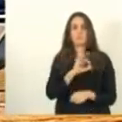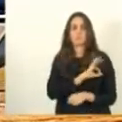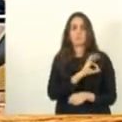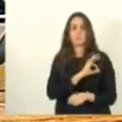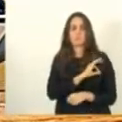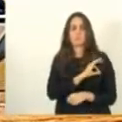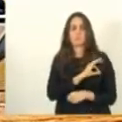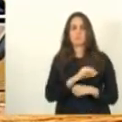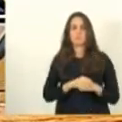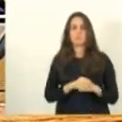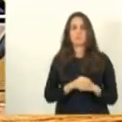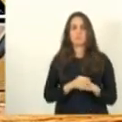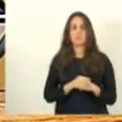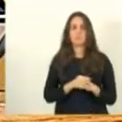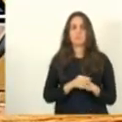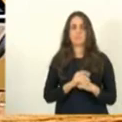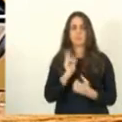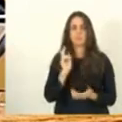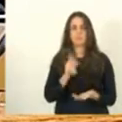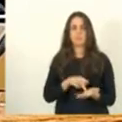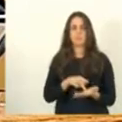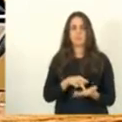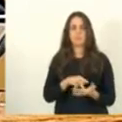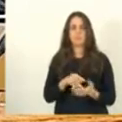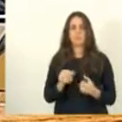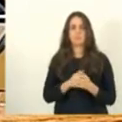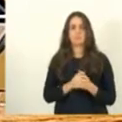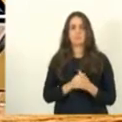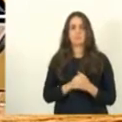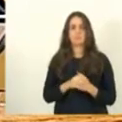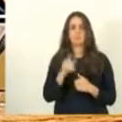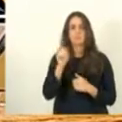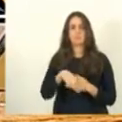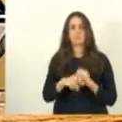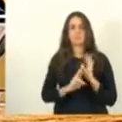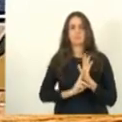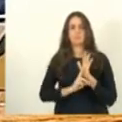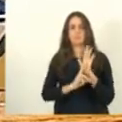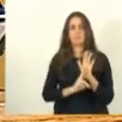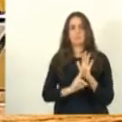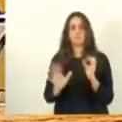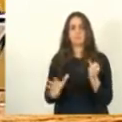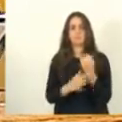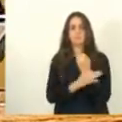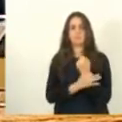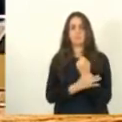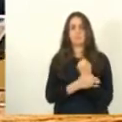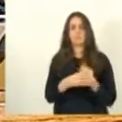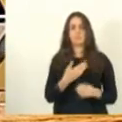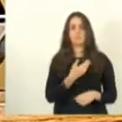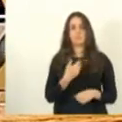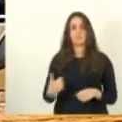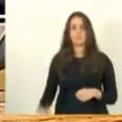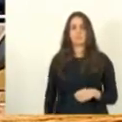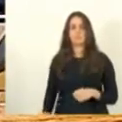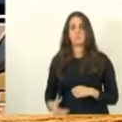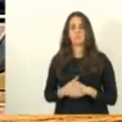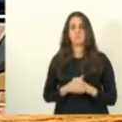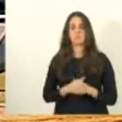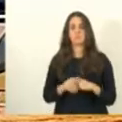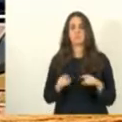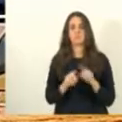Militar, de fato, aquele representante da segurança pública, aquele